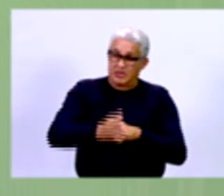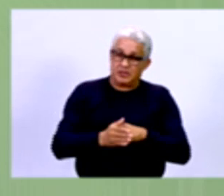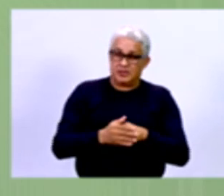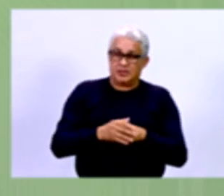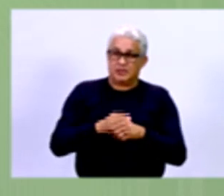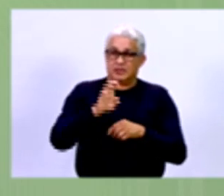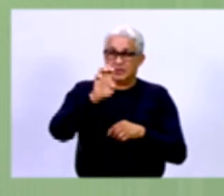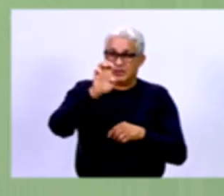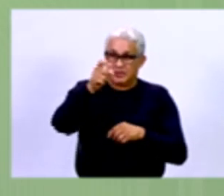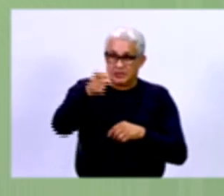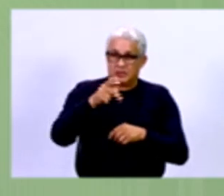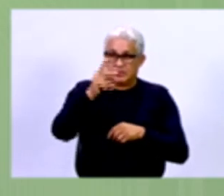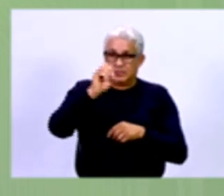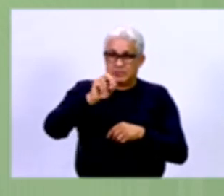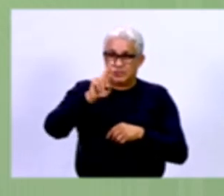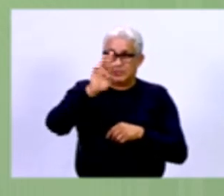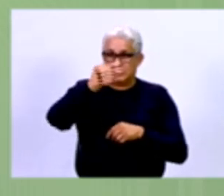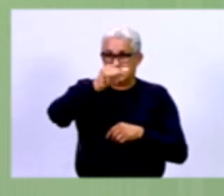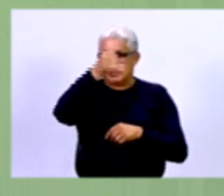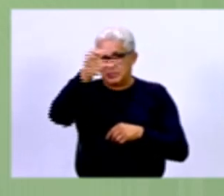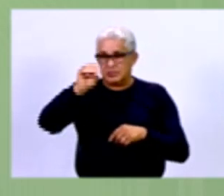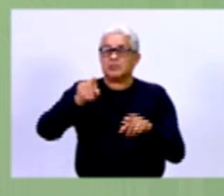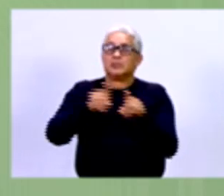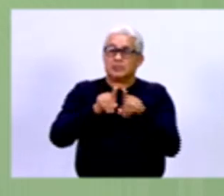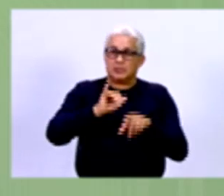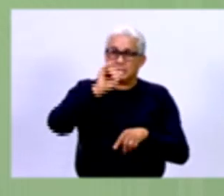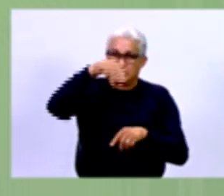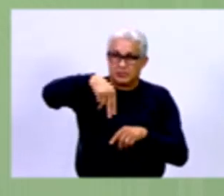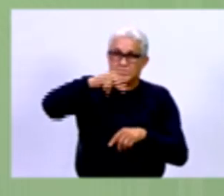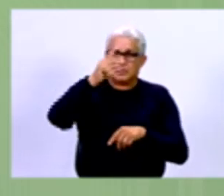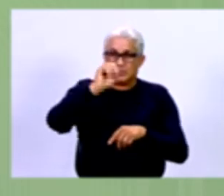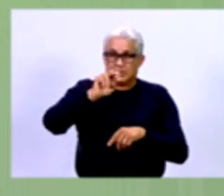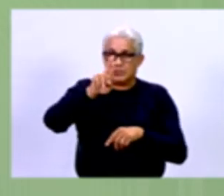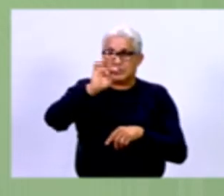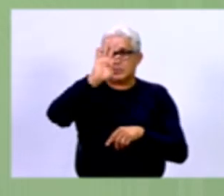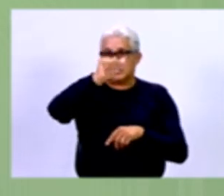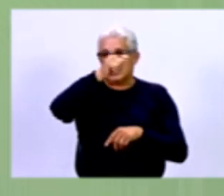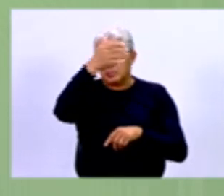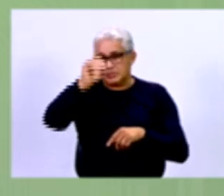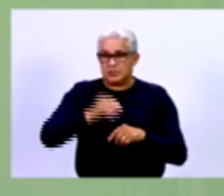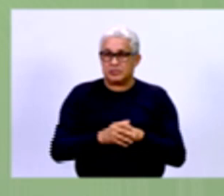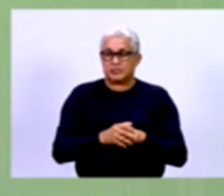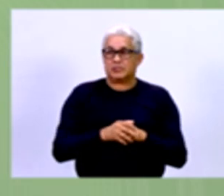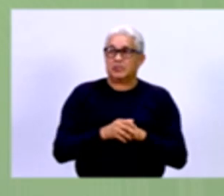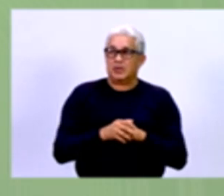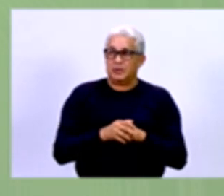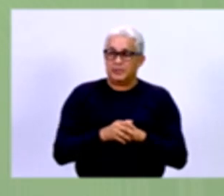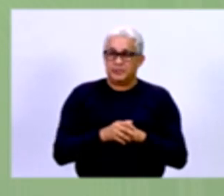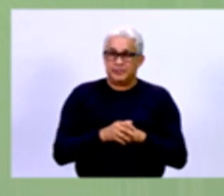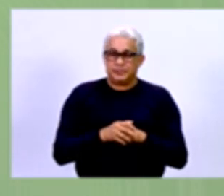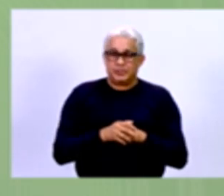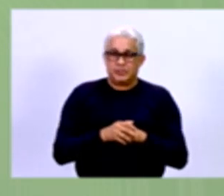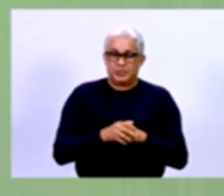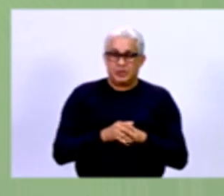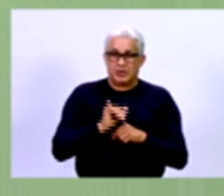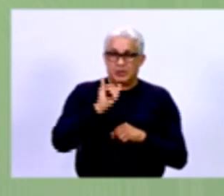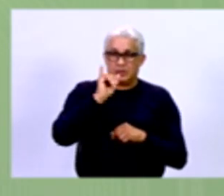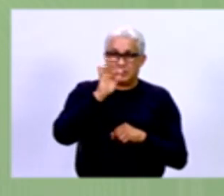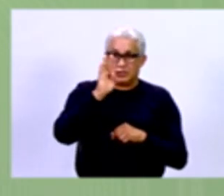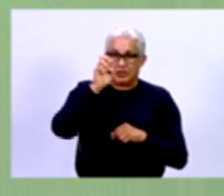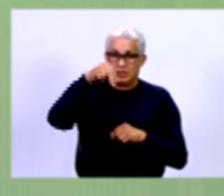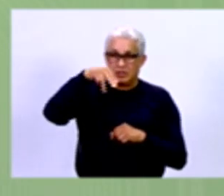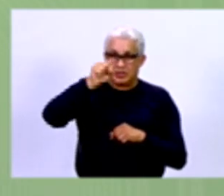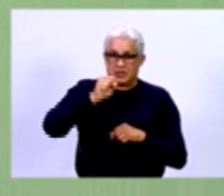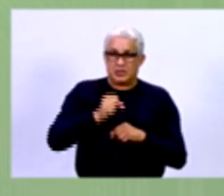exportações e importações, né? Beneficiando e que compõe, esses são itens que compõem a